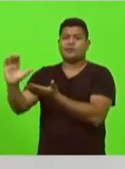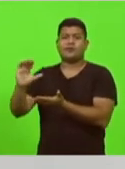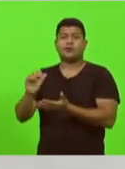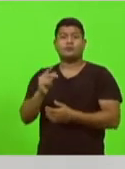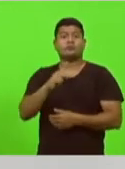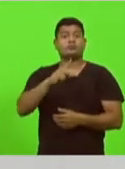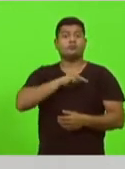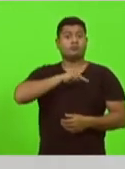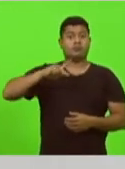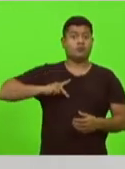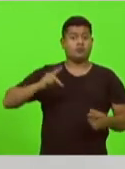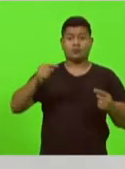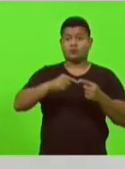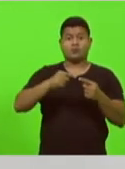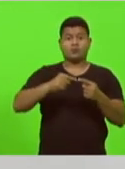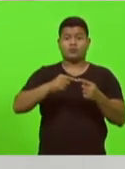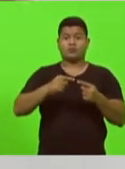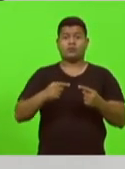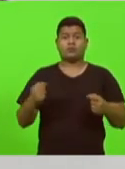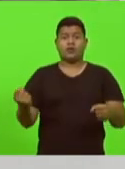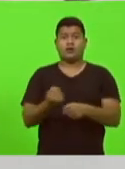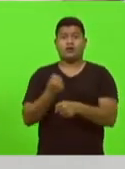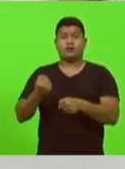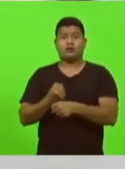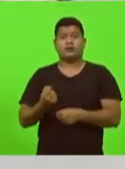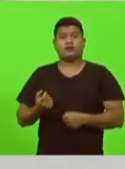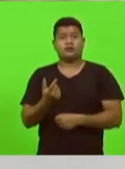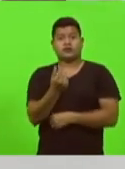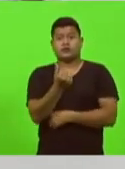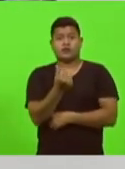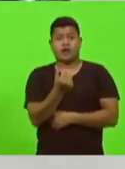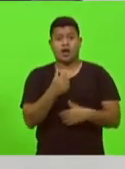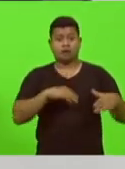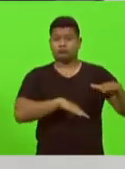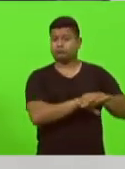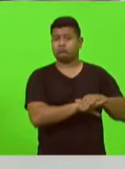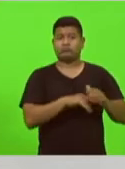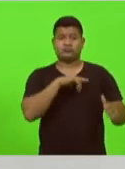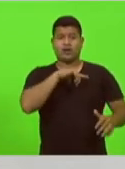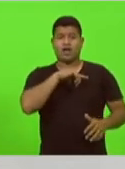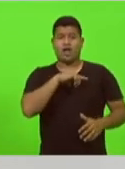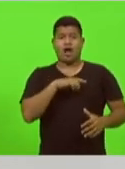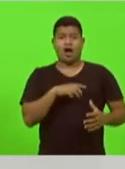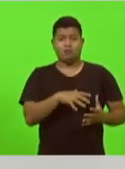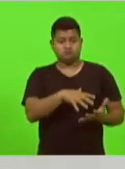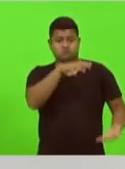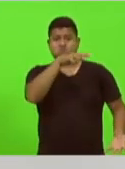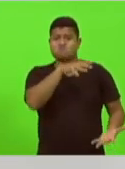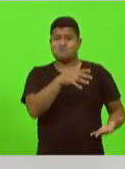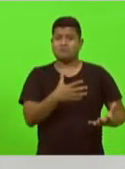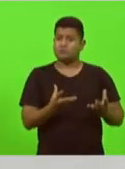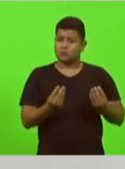o quê, é a parte fácil da administração, o dinheiro está ali, está sobrando, caixa está cheio,